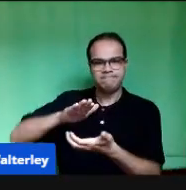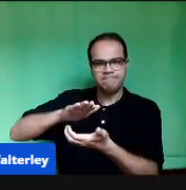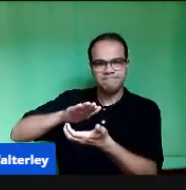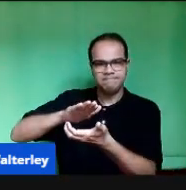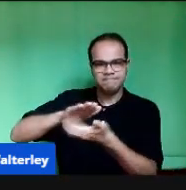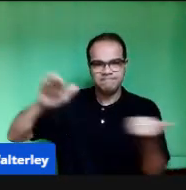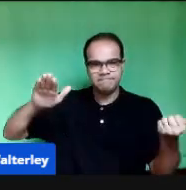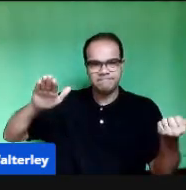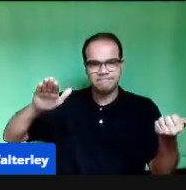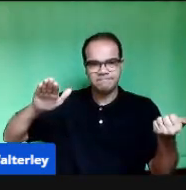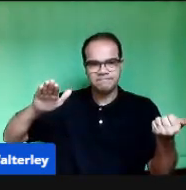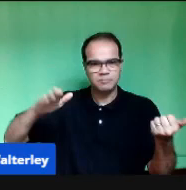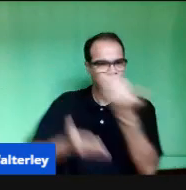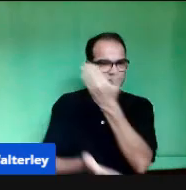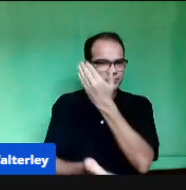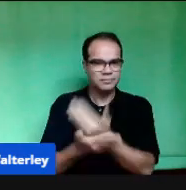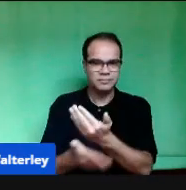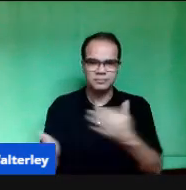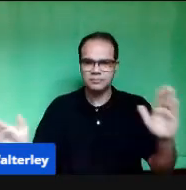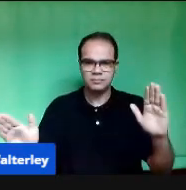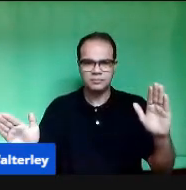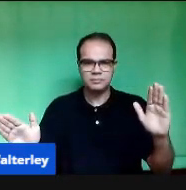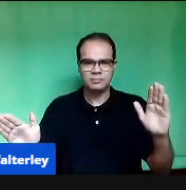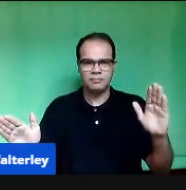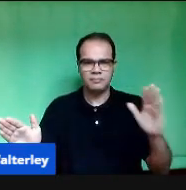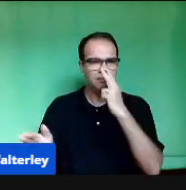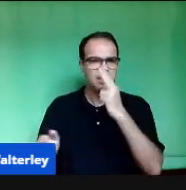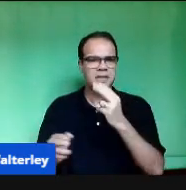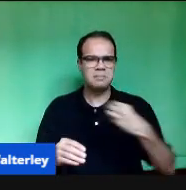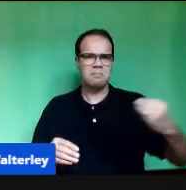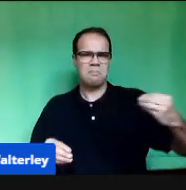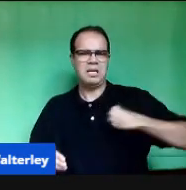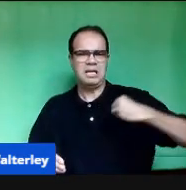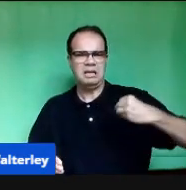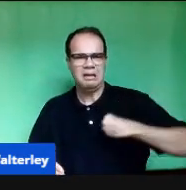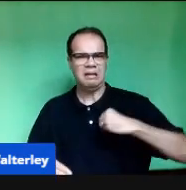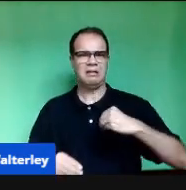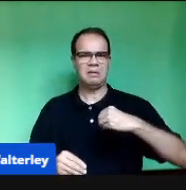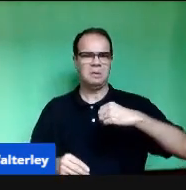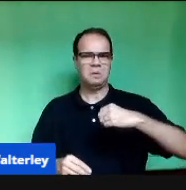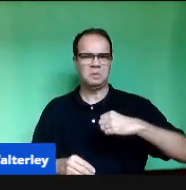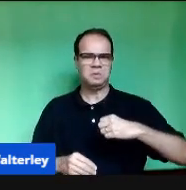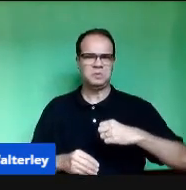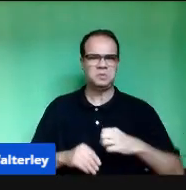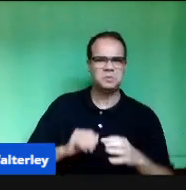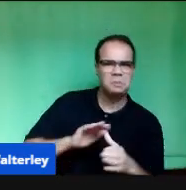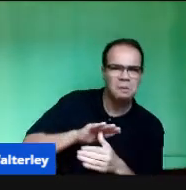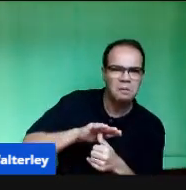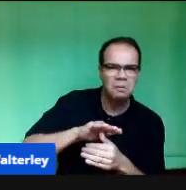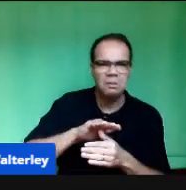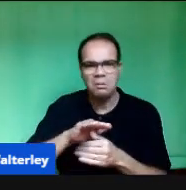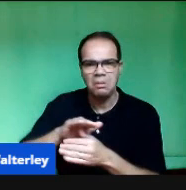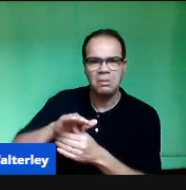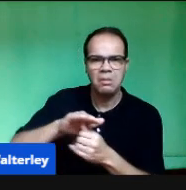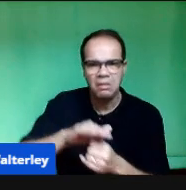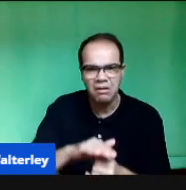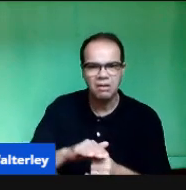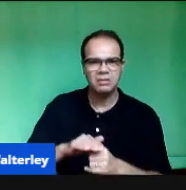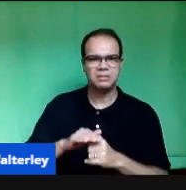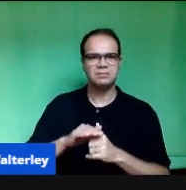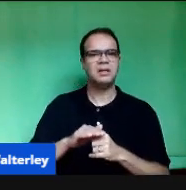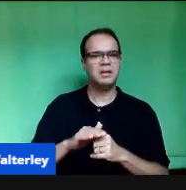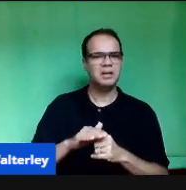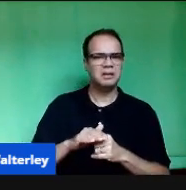LGBT sofria, de serem pecadores, pecadoras, criminosos, contraventores e doentes.